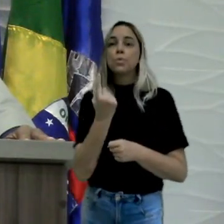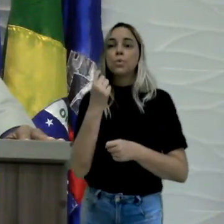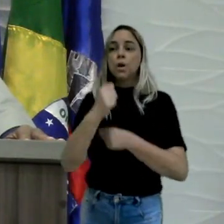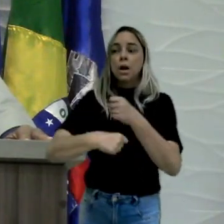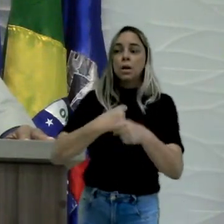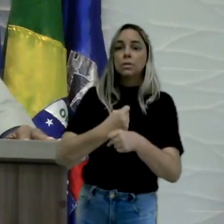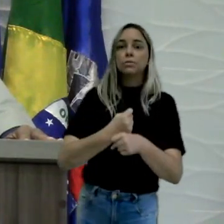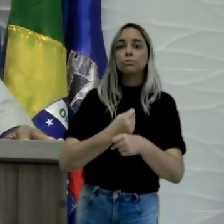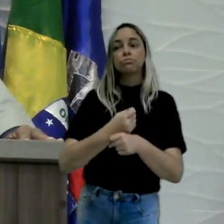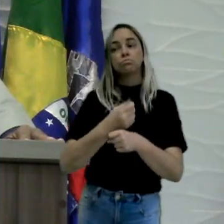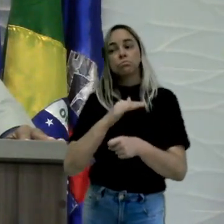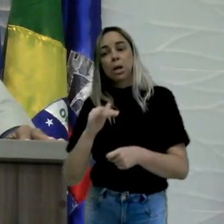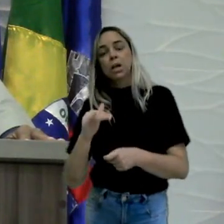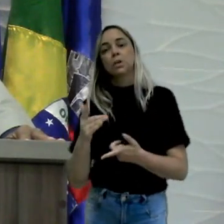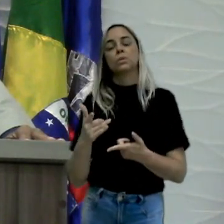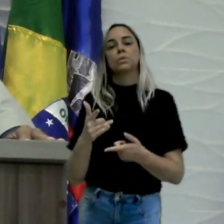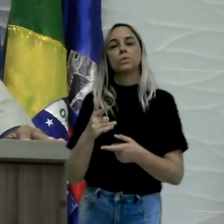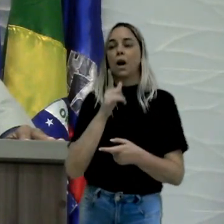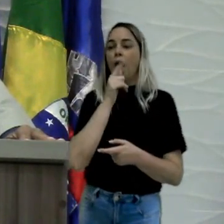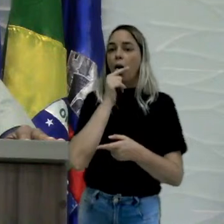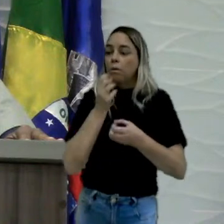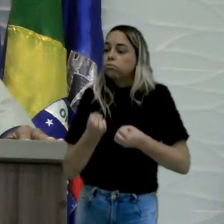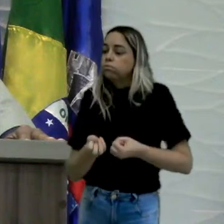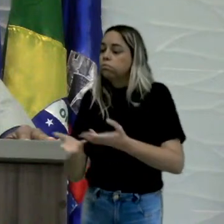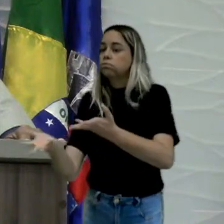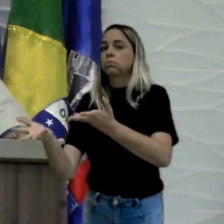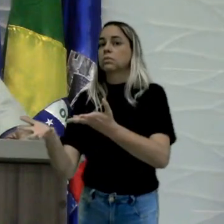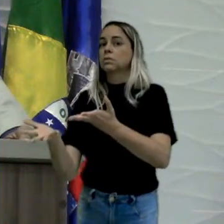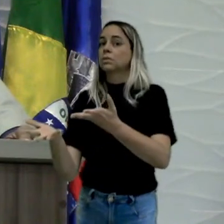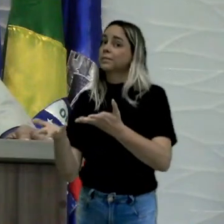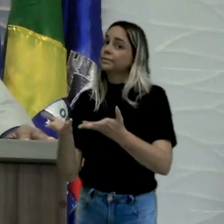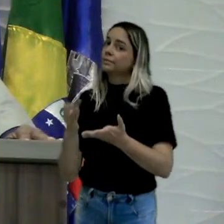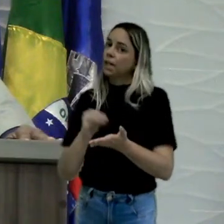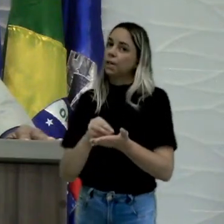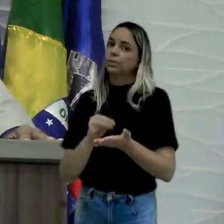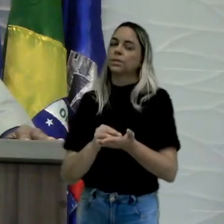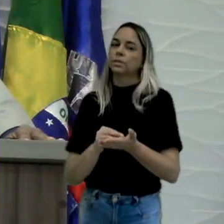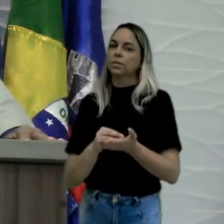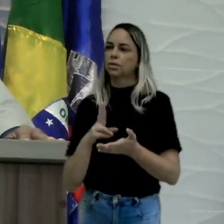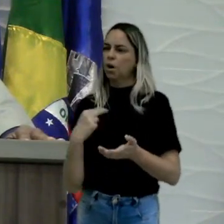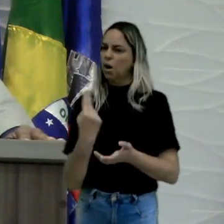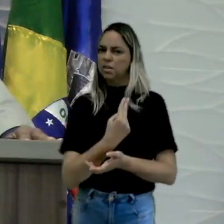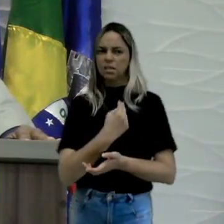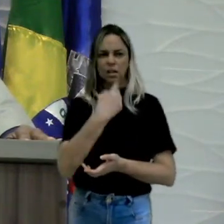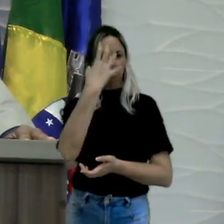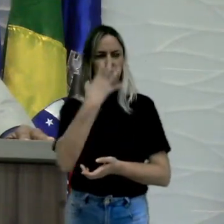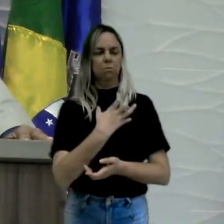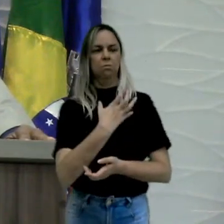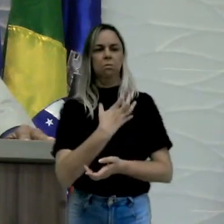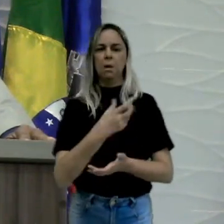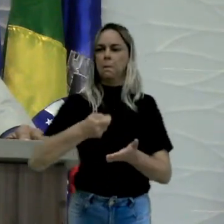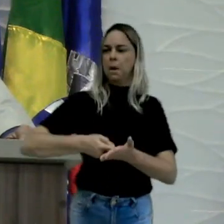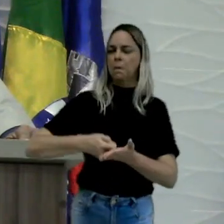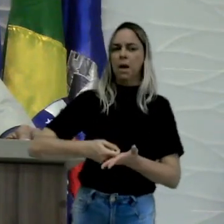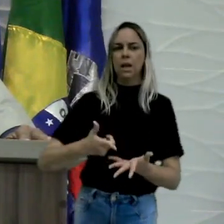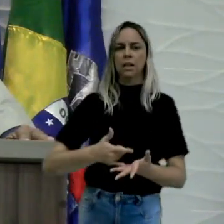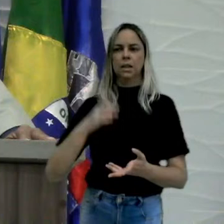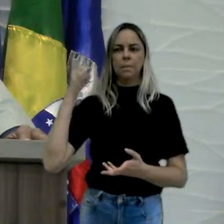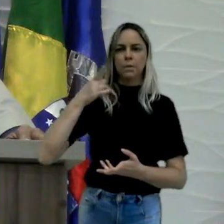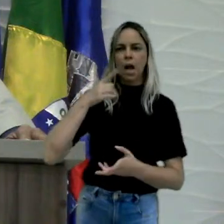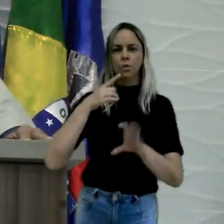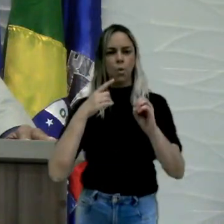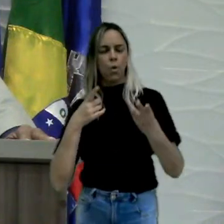sem levar água para a cisterna do povo, que moral tem a gente tem, a gestão tem que chegar aqui e cobrar deputado,